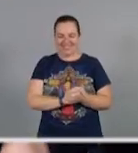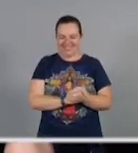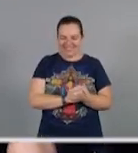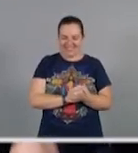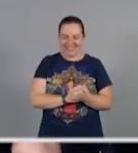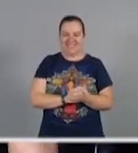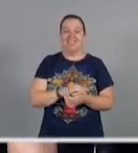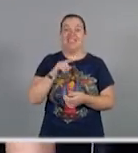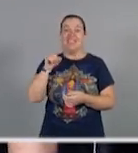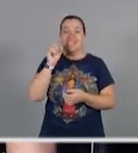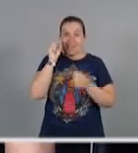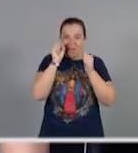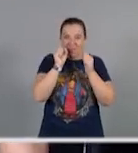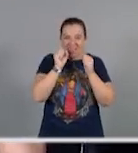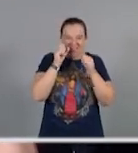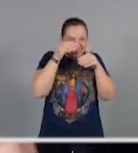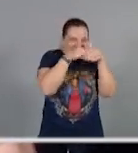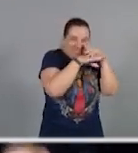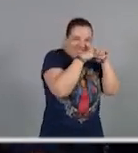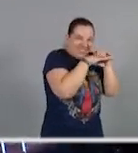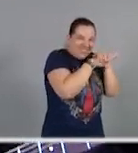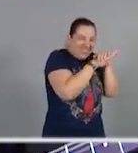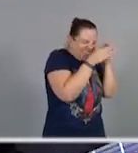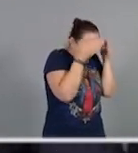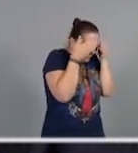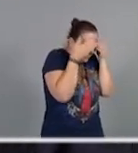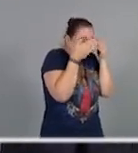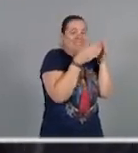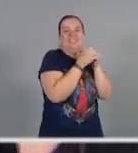Se aqui você pudesse esconder, e se esconde atrás da casa de som.